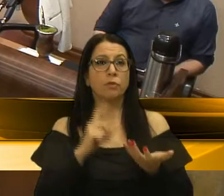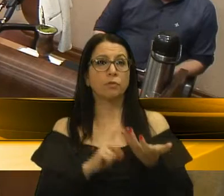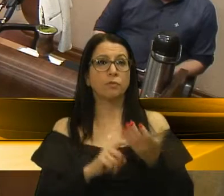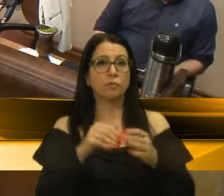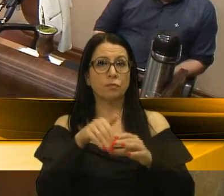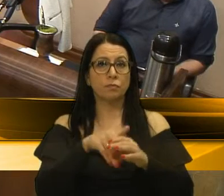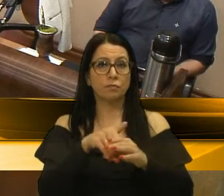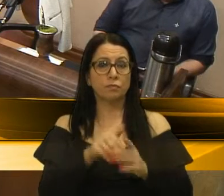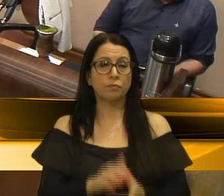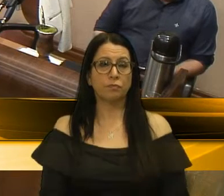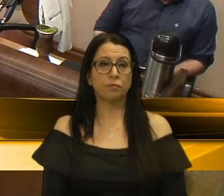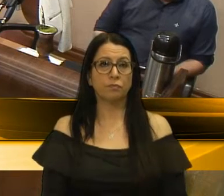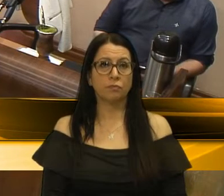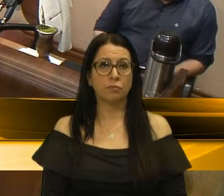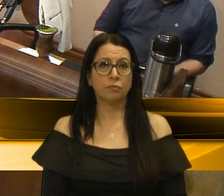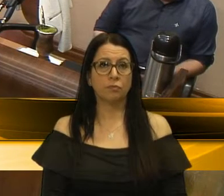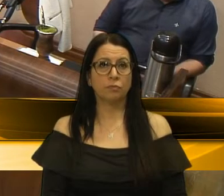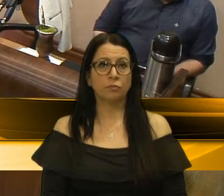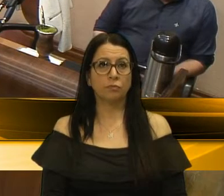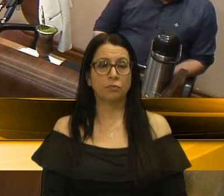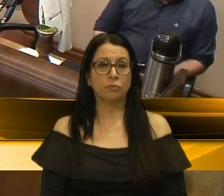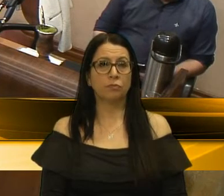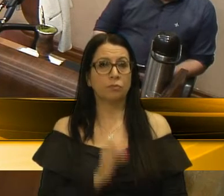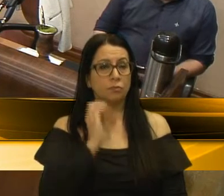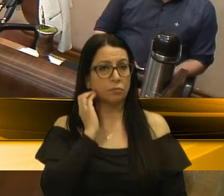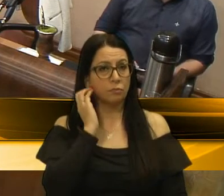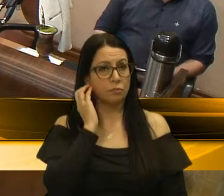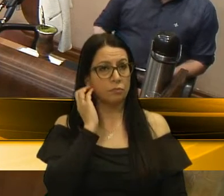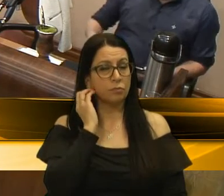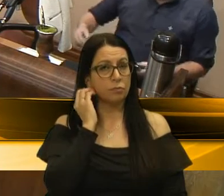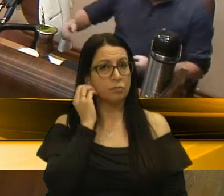os que hoje seus votos e botar só